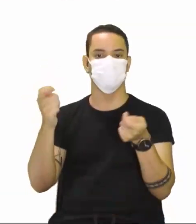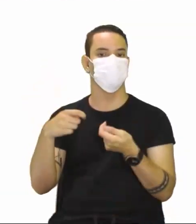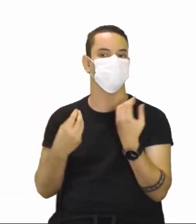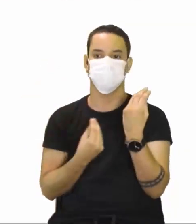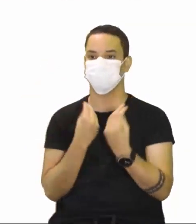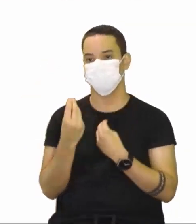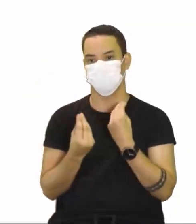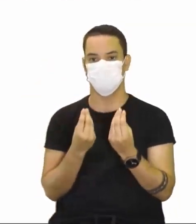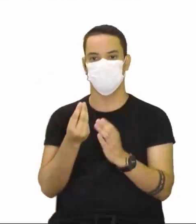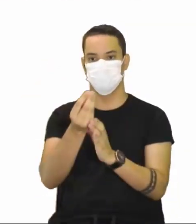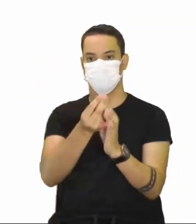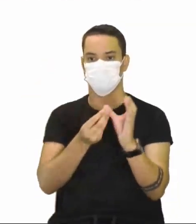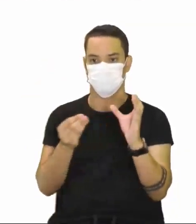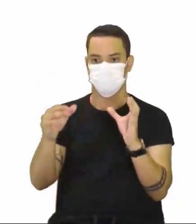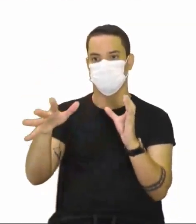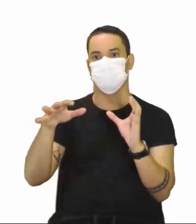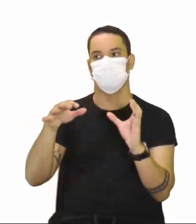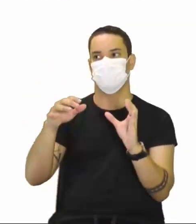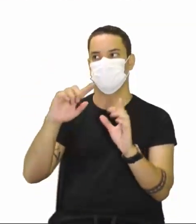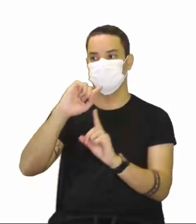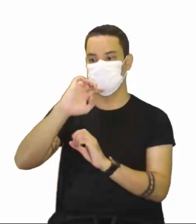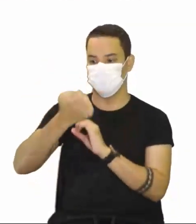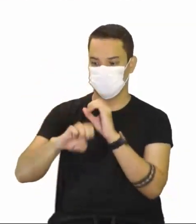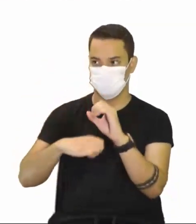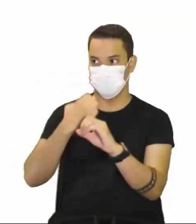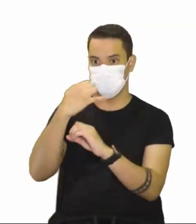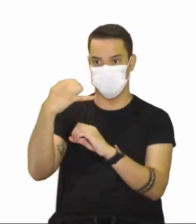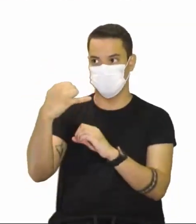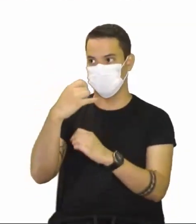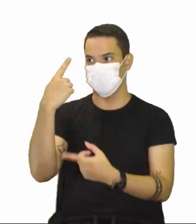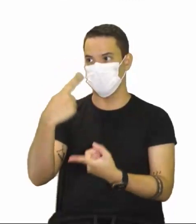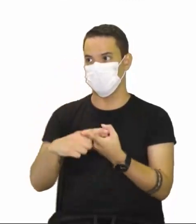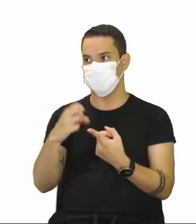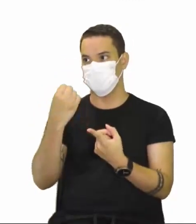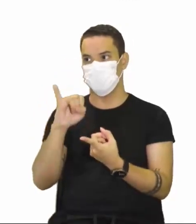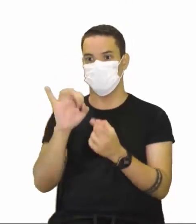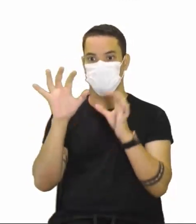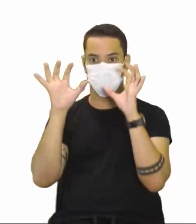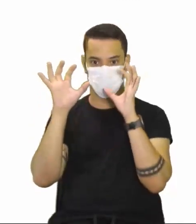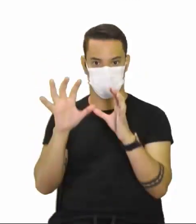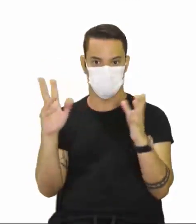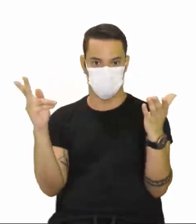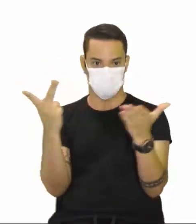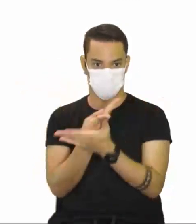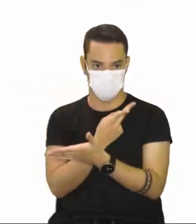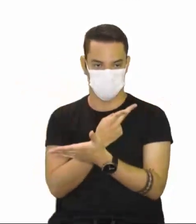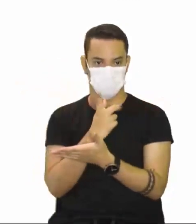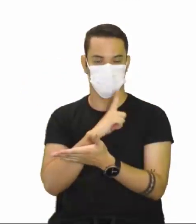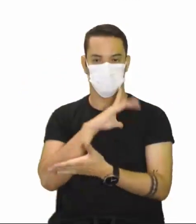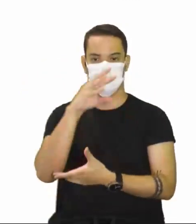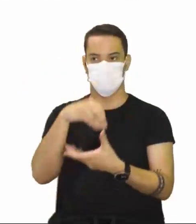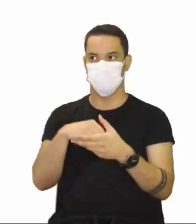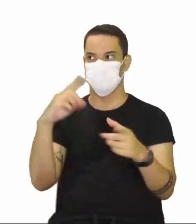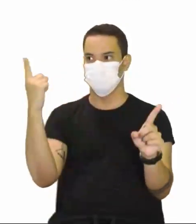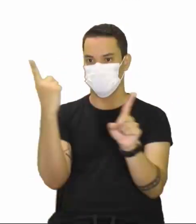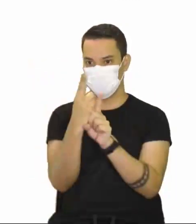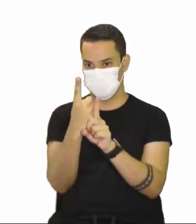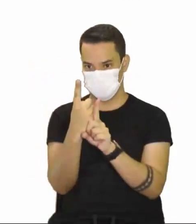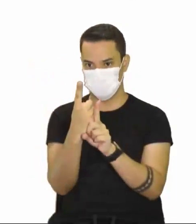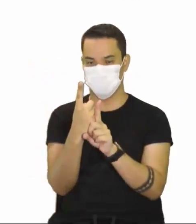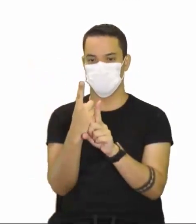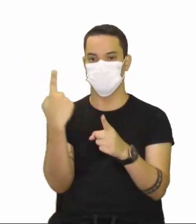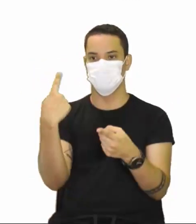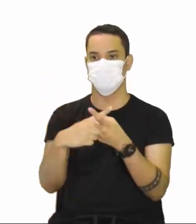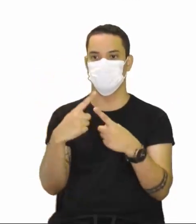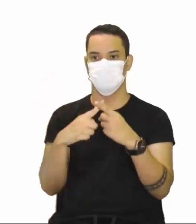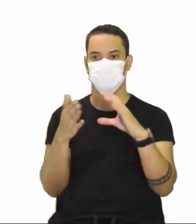de compartilhamento de elétrons, quando esses elétrons eles se encontram